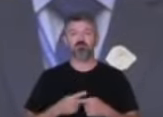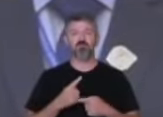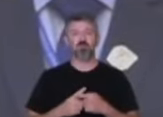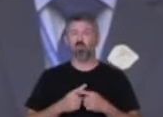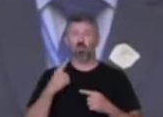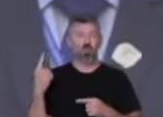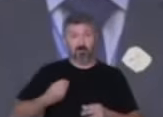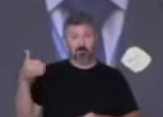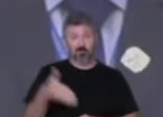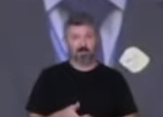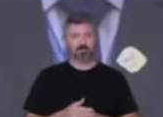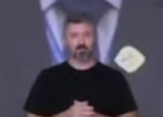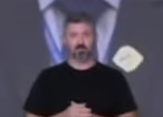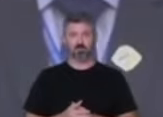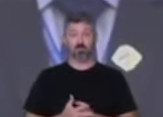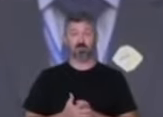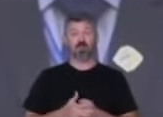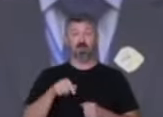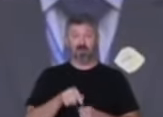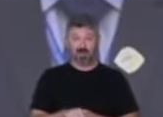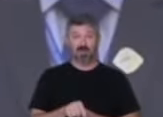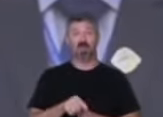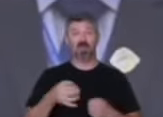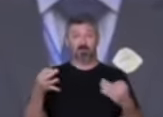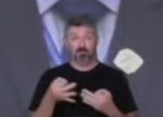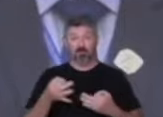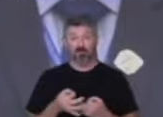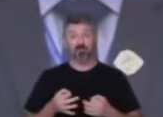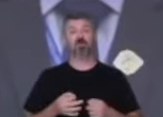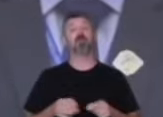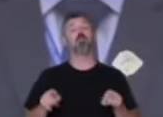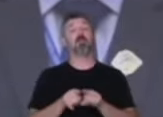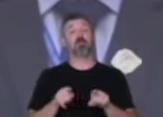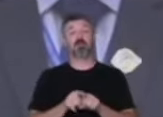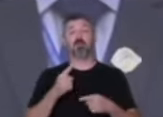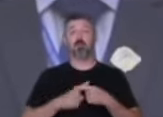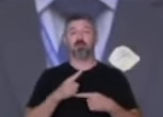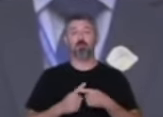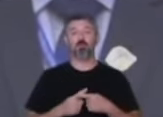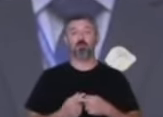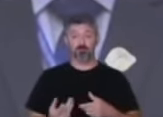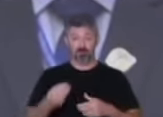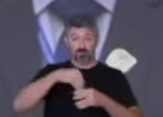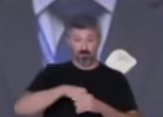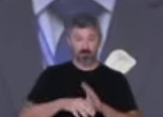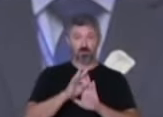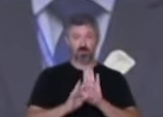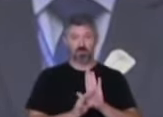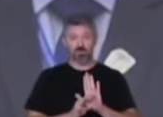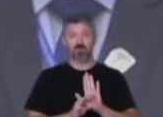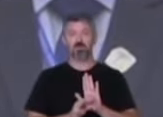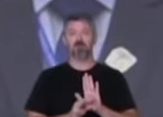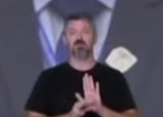mundo foi ouvido. E ela será, e ela é perfeita também porque ela contém no seu próprio texto